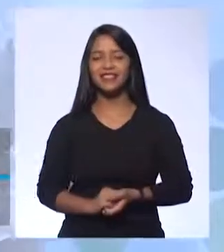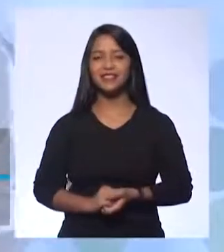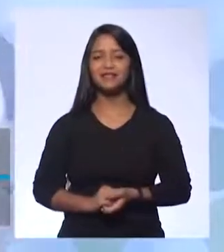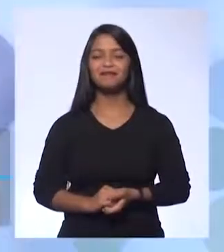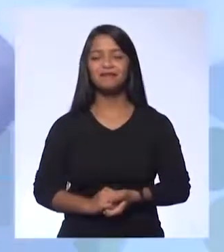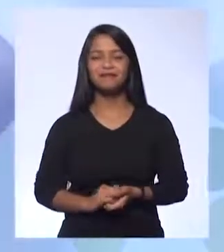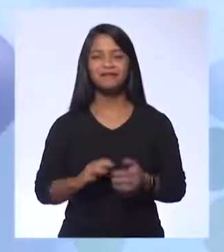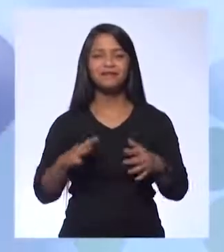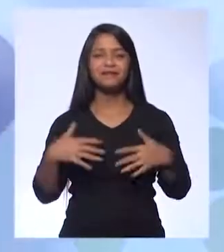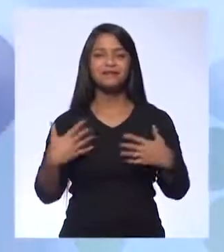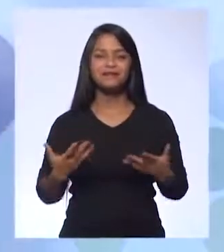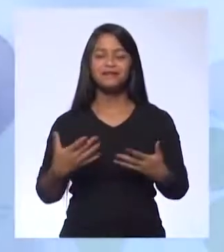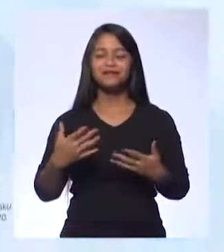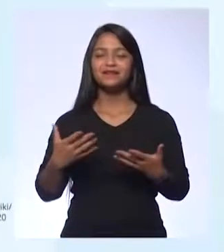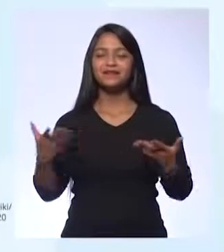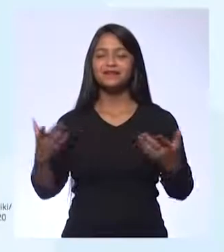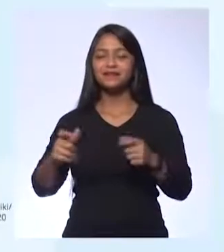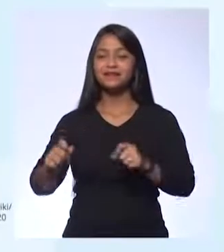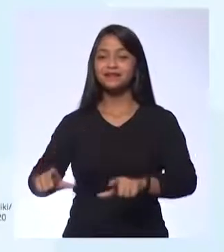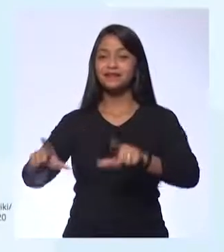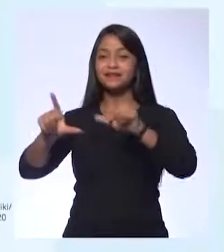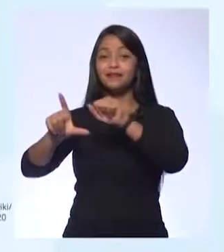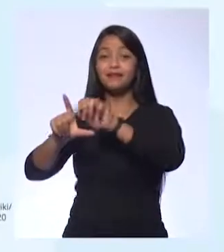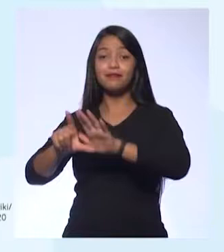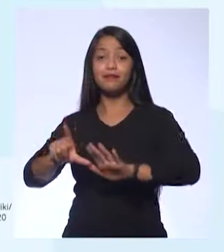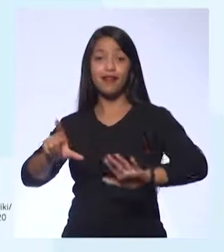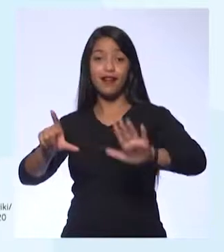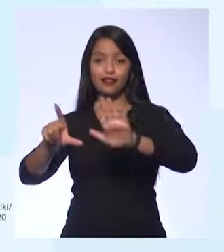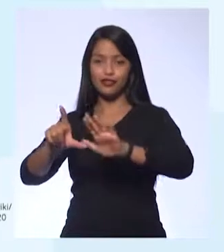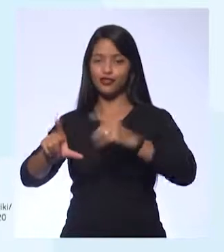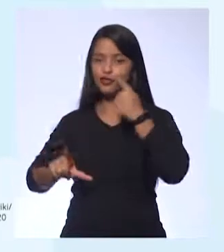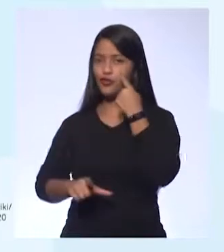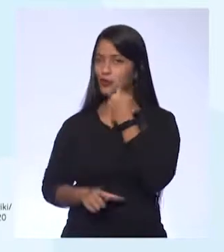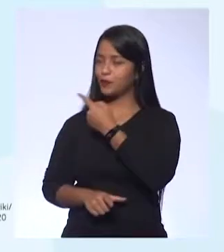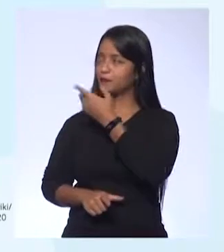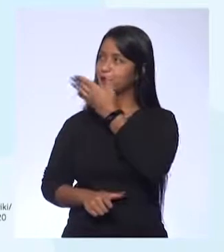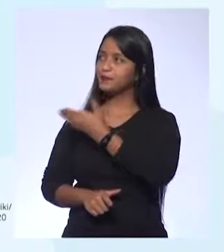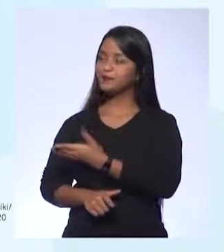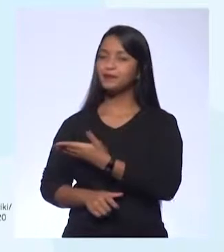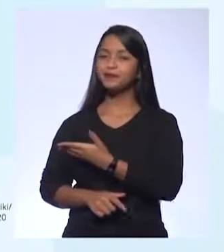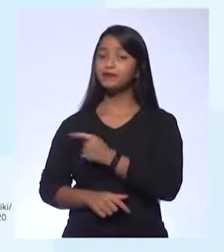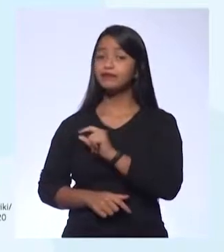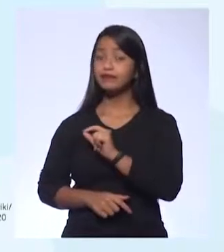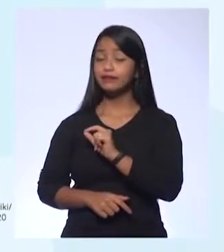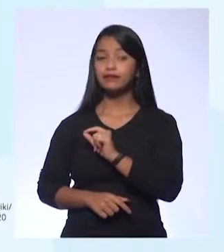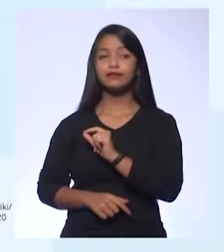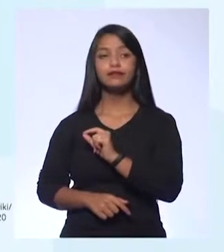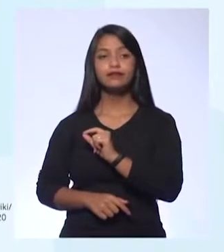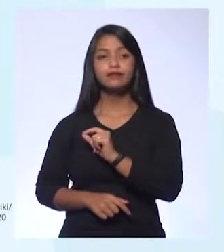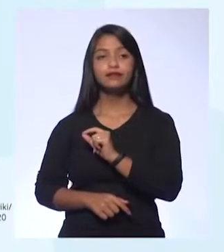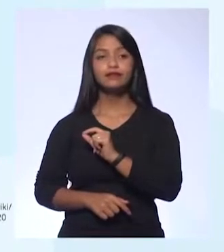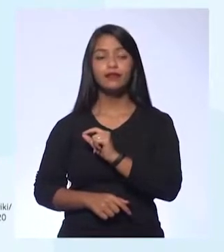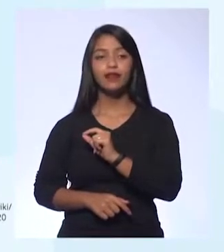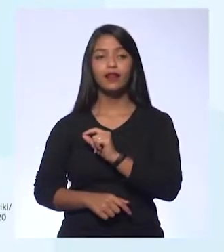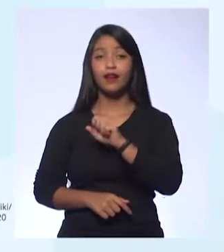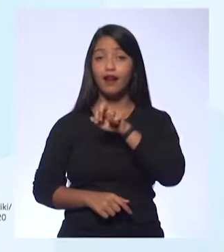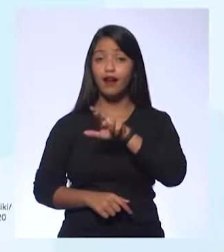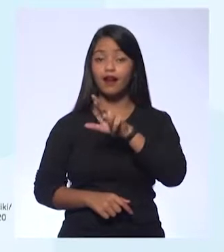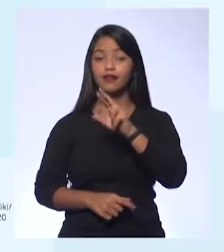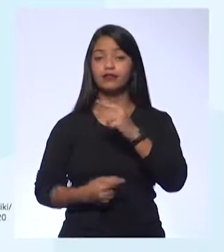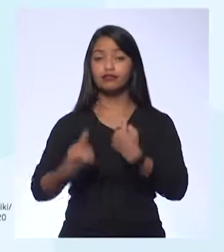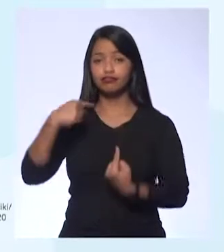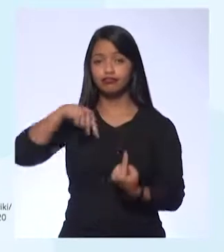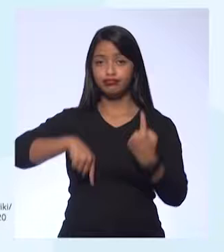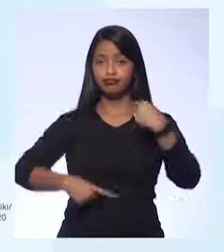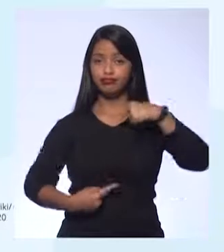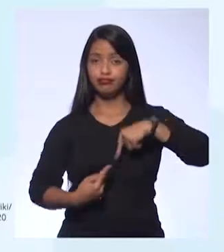uma imagenzinha para a gente falar sobre essa interação que eu acabei de falar, tá vendo? Ó? Aí está aí o sistema respiratório junto